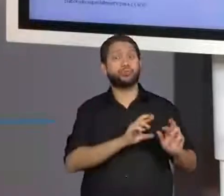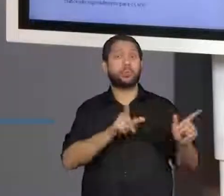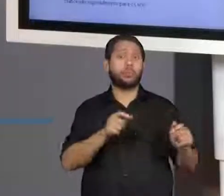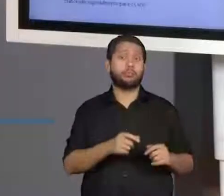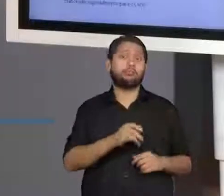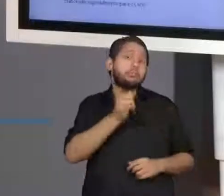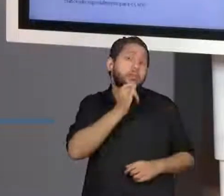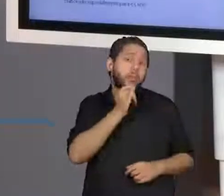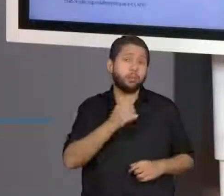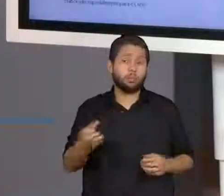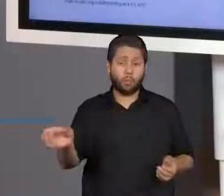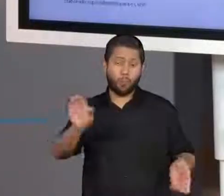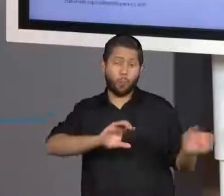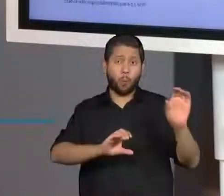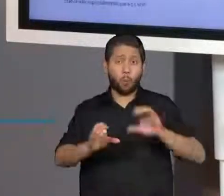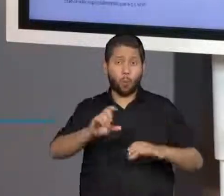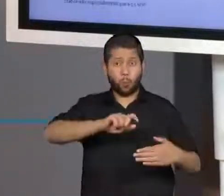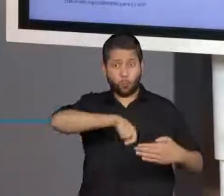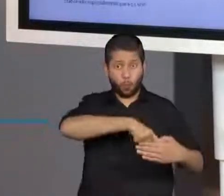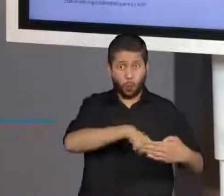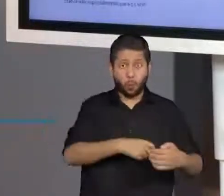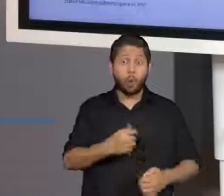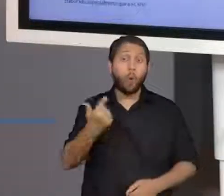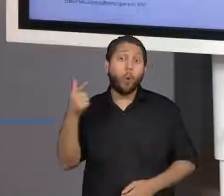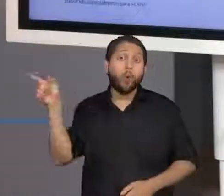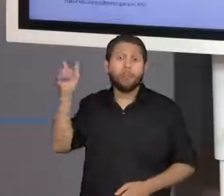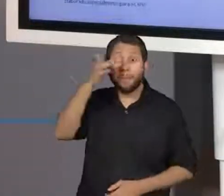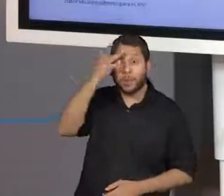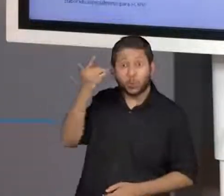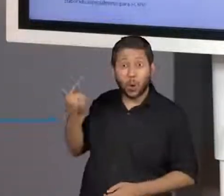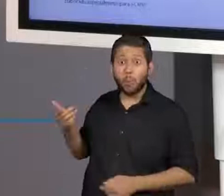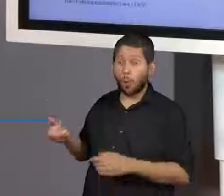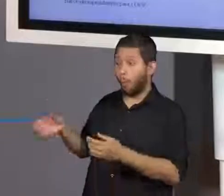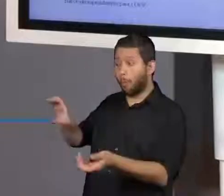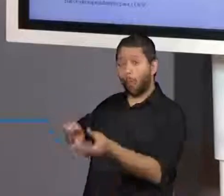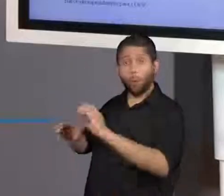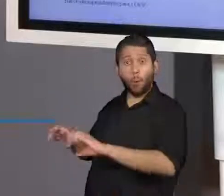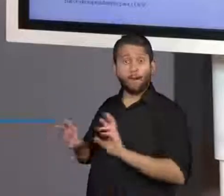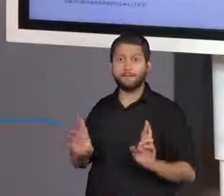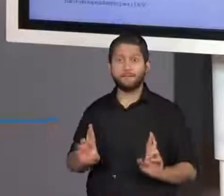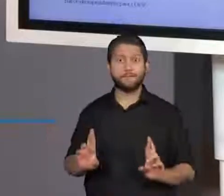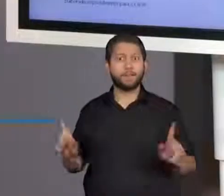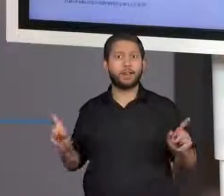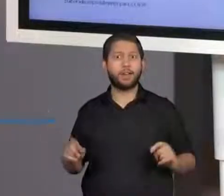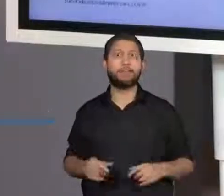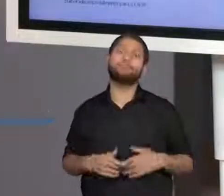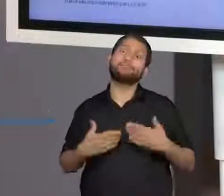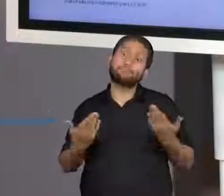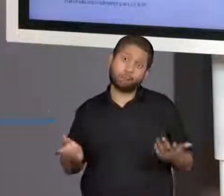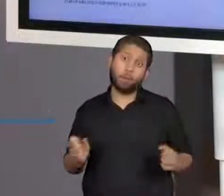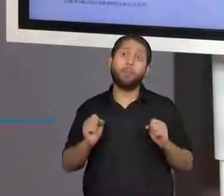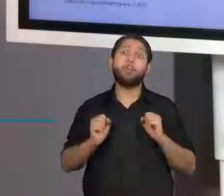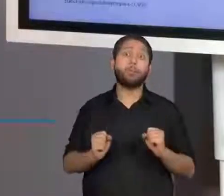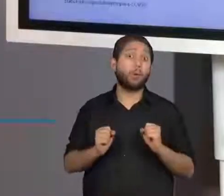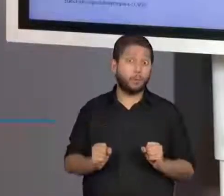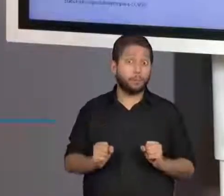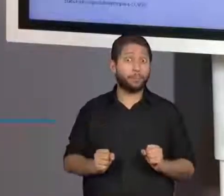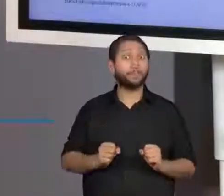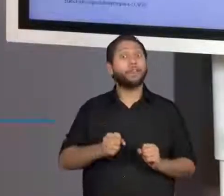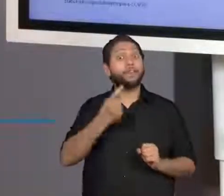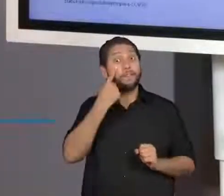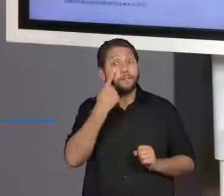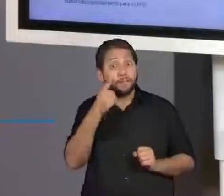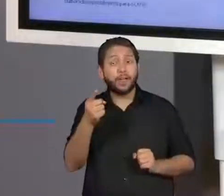diferentes ingredientes, então ingredientes é uma parte importante da estrutura do texto do gênero receita, porque sem